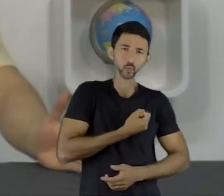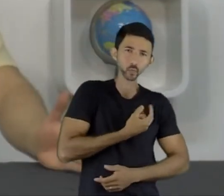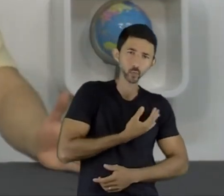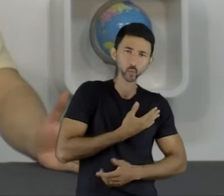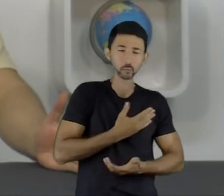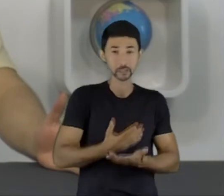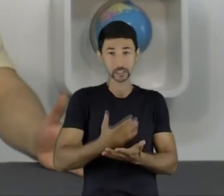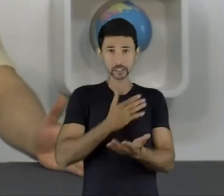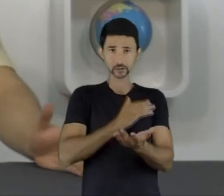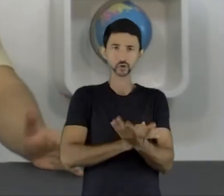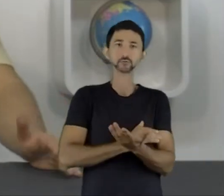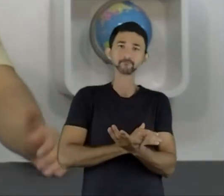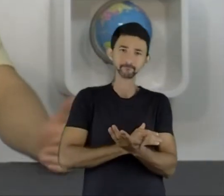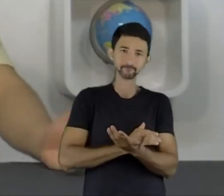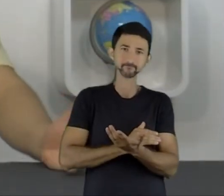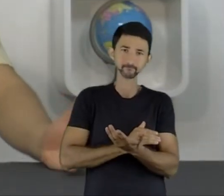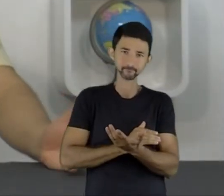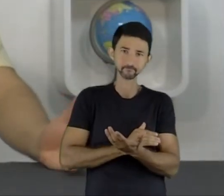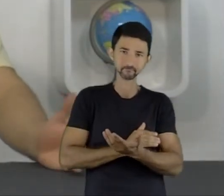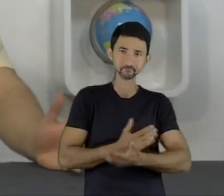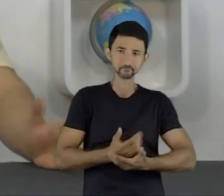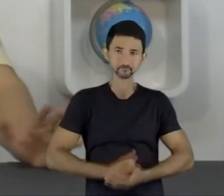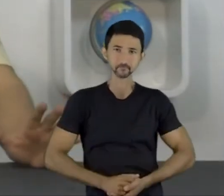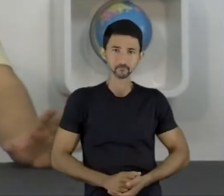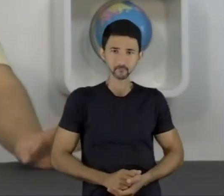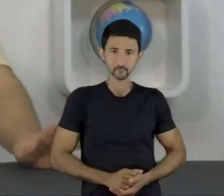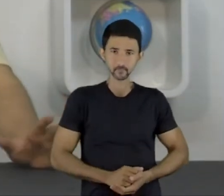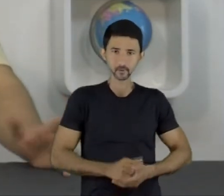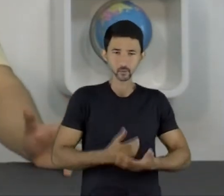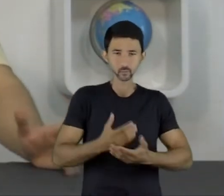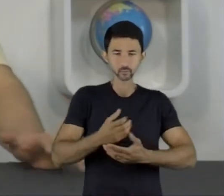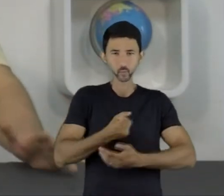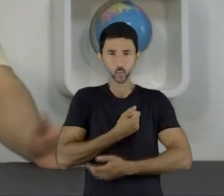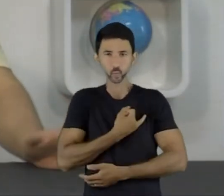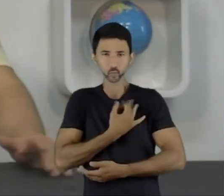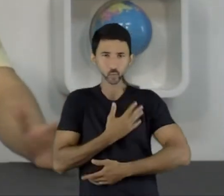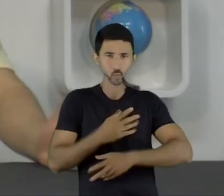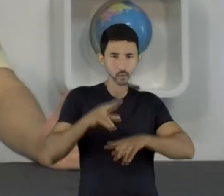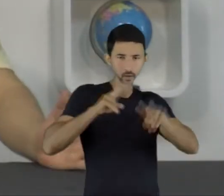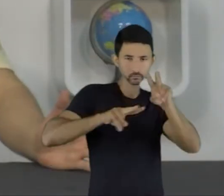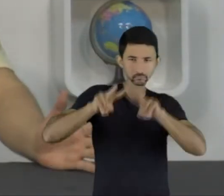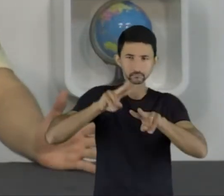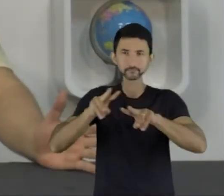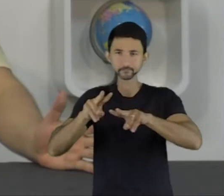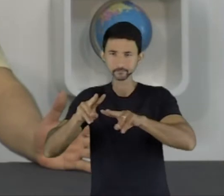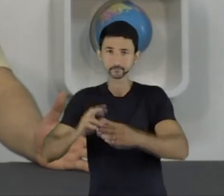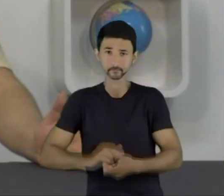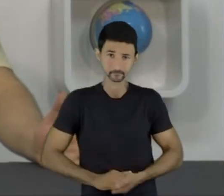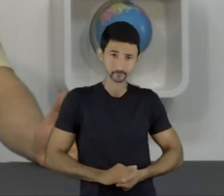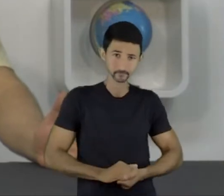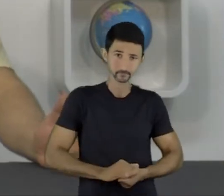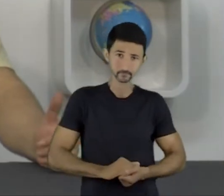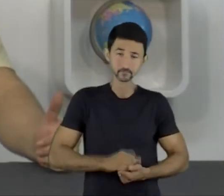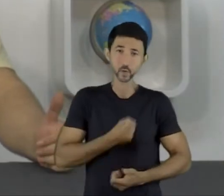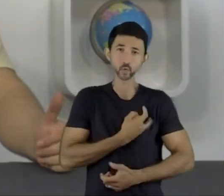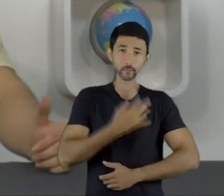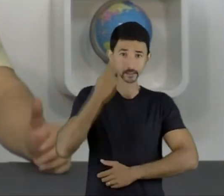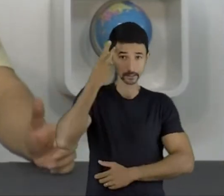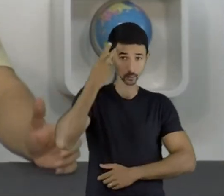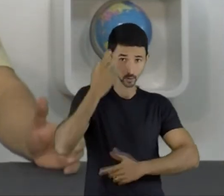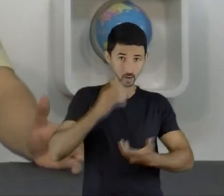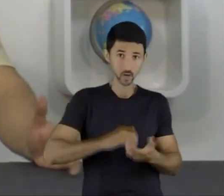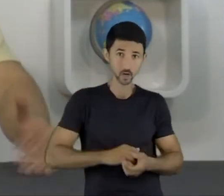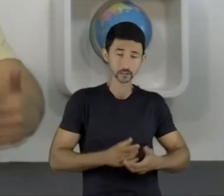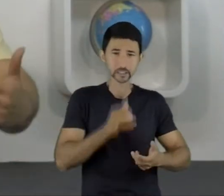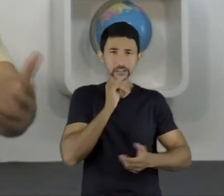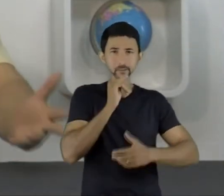antes do sexto ano, né? Primeiros números que a gente começa a visualizar na nossa vida são os números naturais. Geralmente a